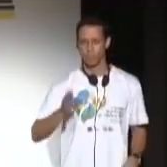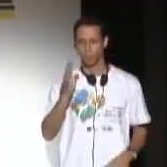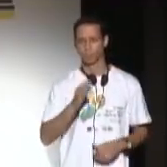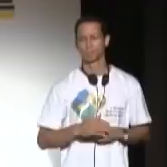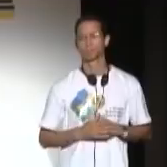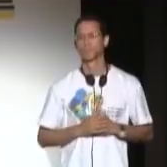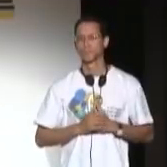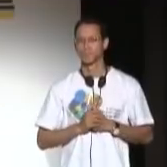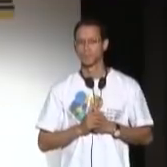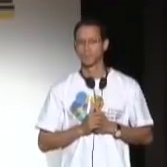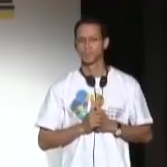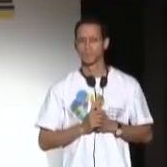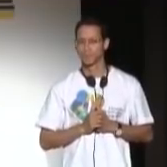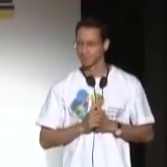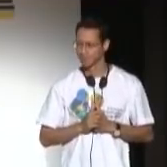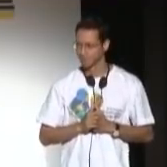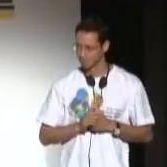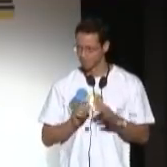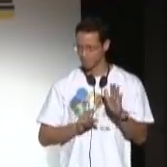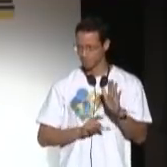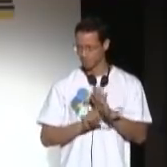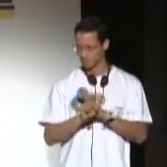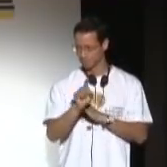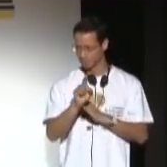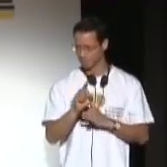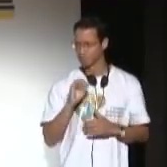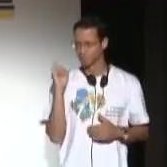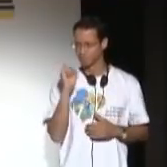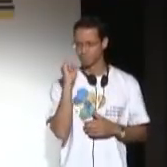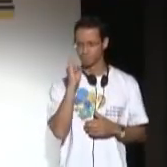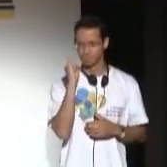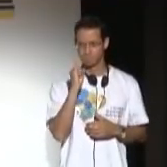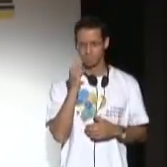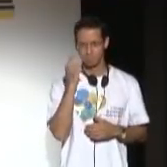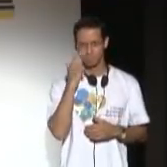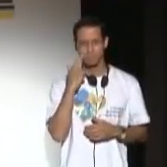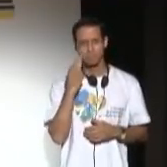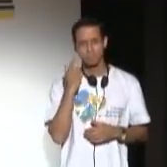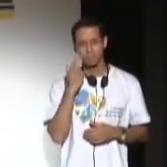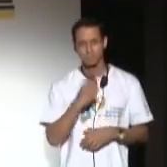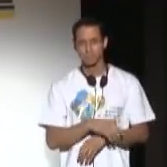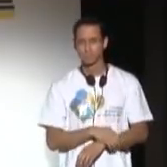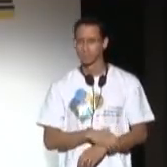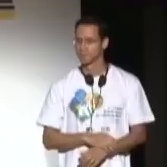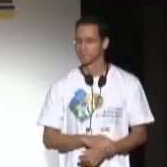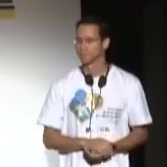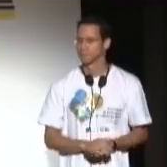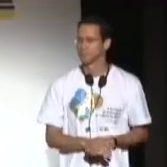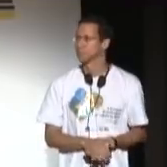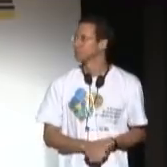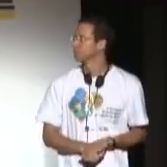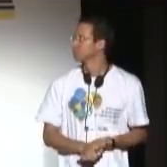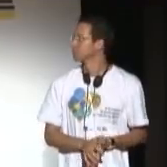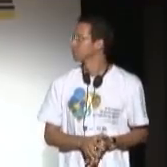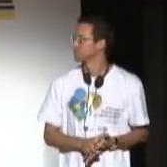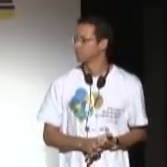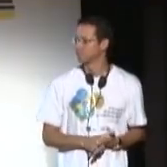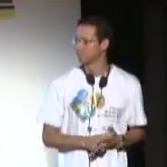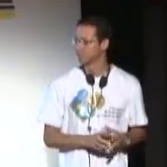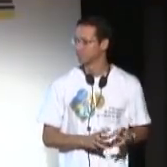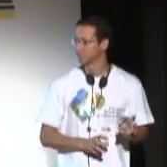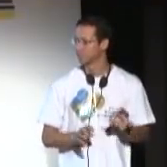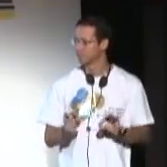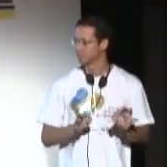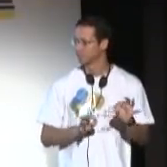lá. Tem uma pergunta bem importante, vamos lá se eu consigo mexer aqui. Alguém me ajuda?